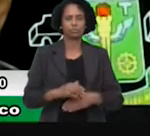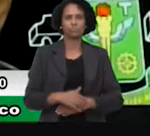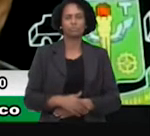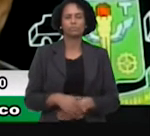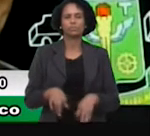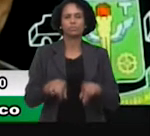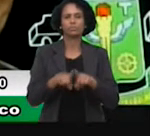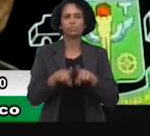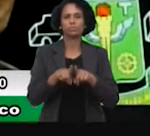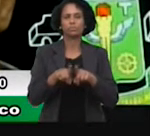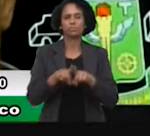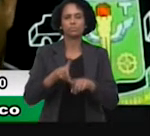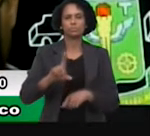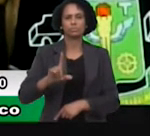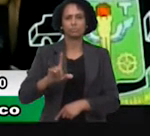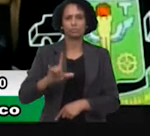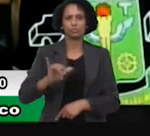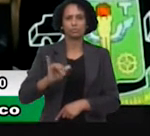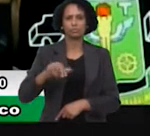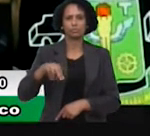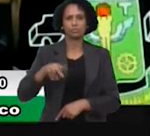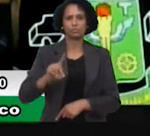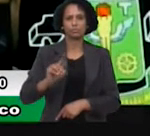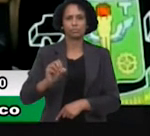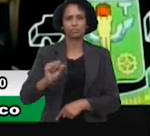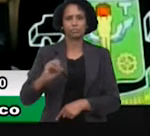Vereador Dr. Lindoso, como vota, Vossa Excelência?